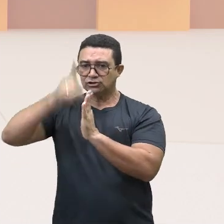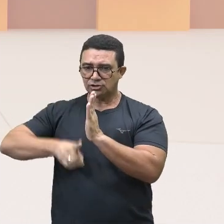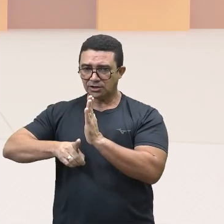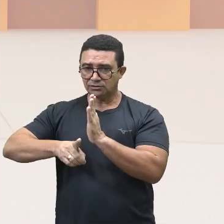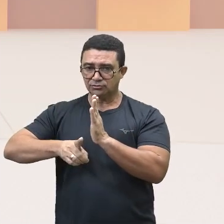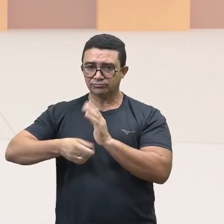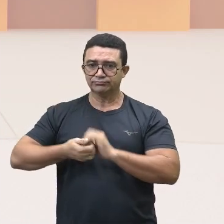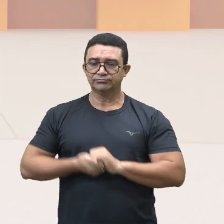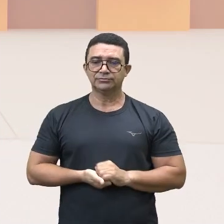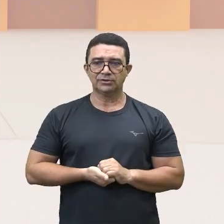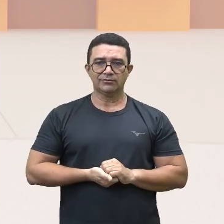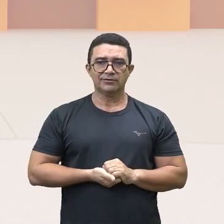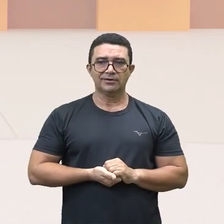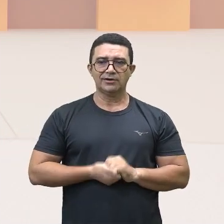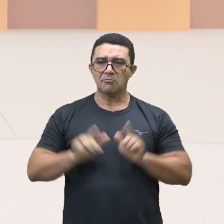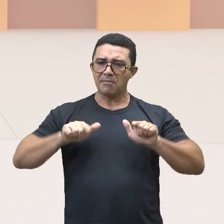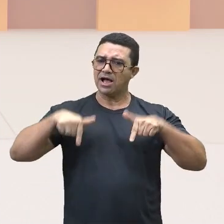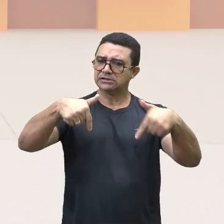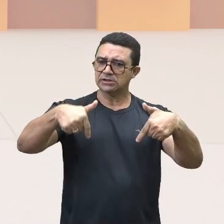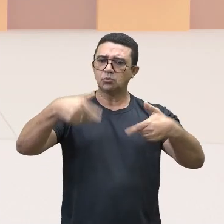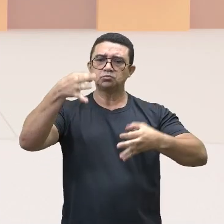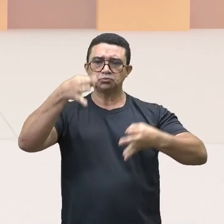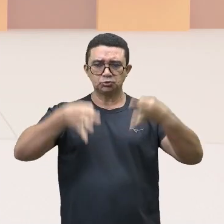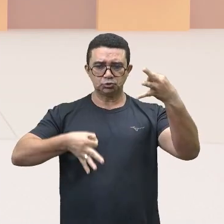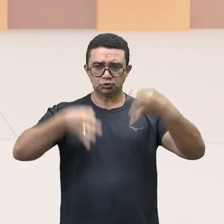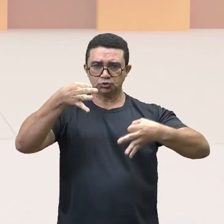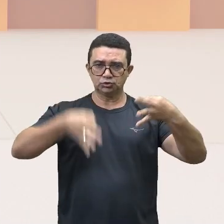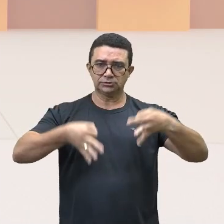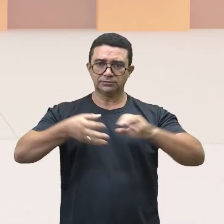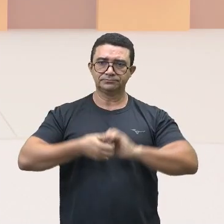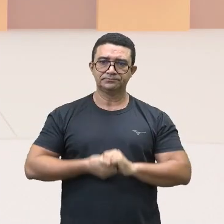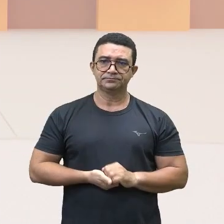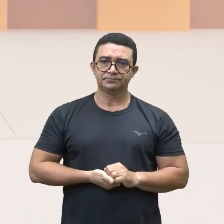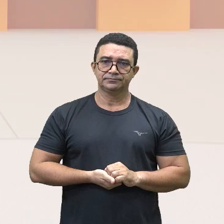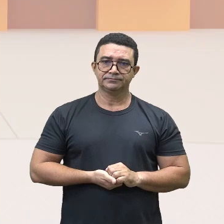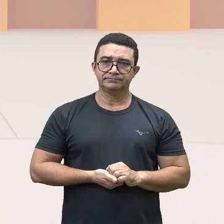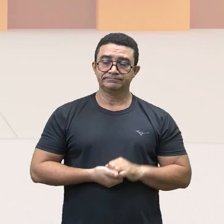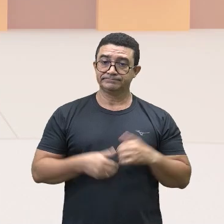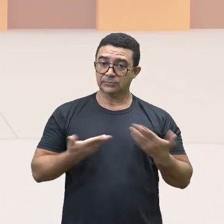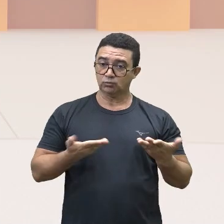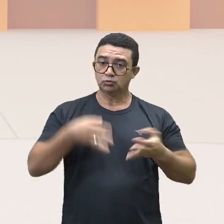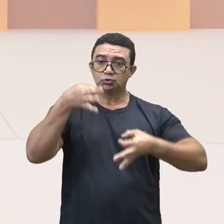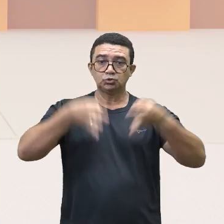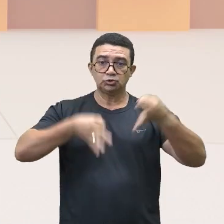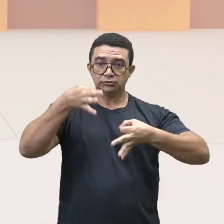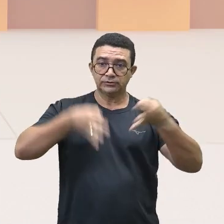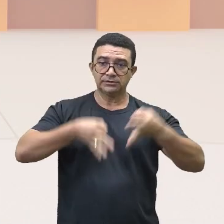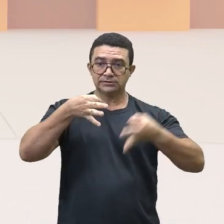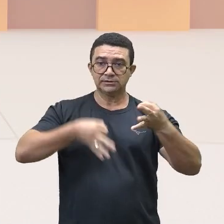do justo, daquilo que é justo, né? Da justiça, certo? Muito bem. Então, justiça é a